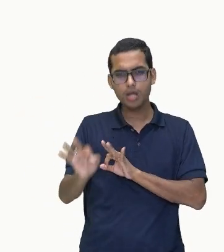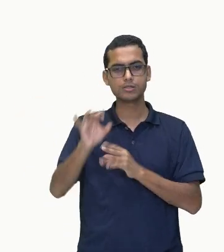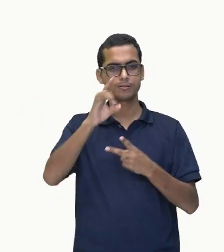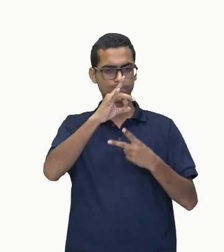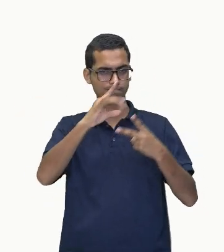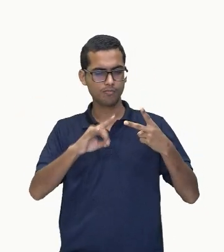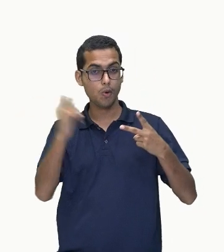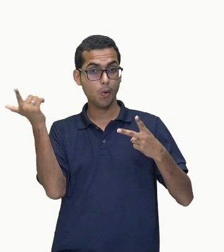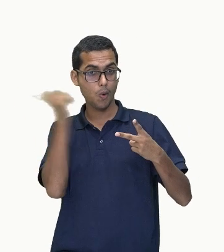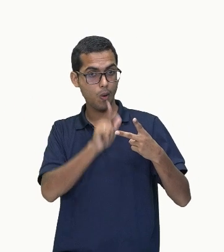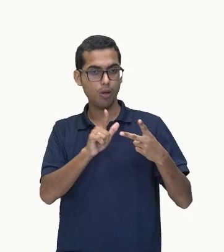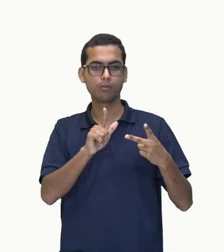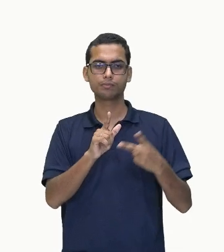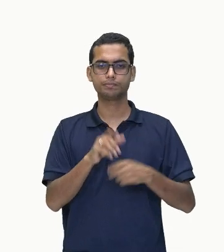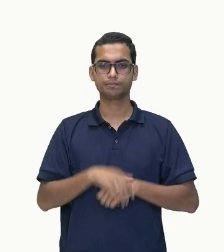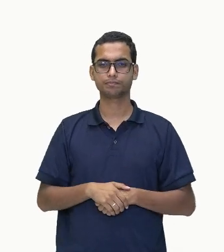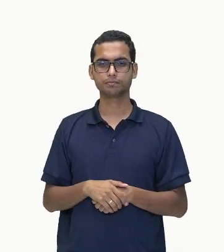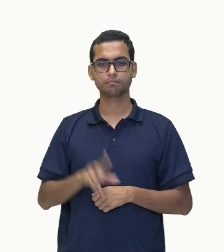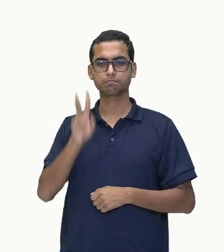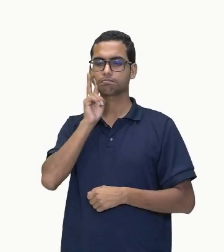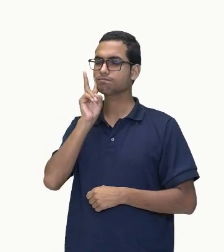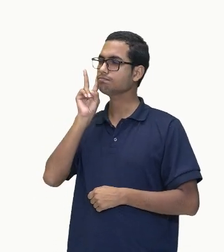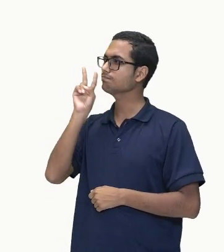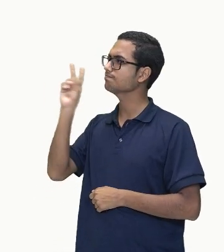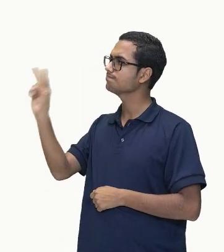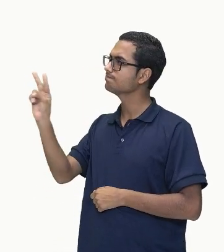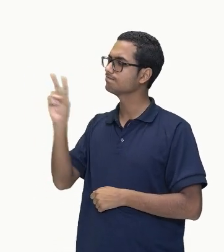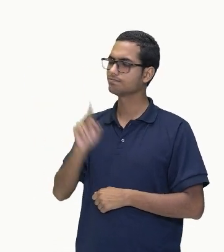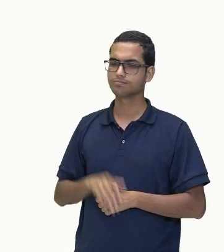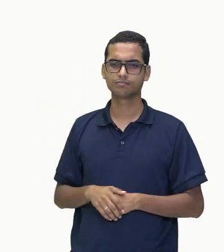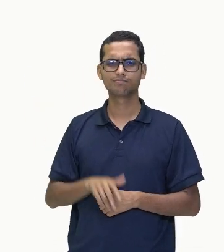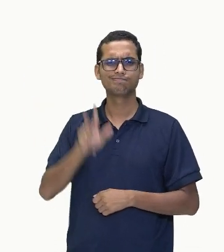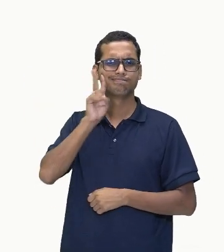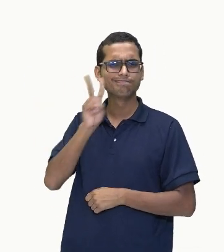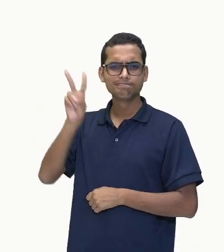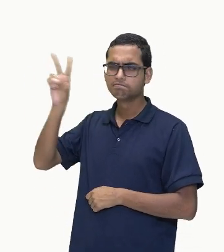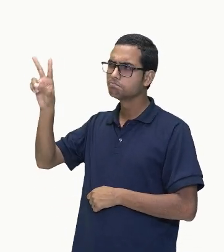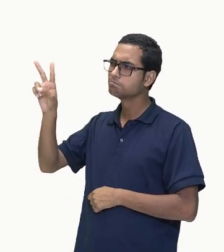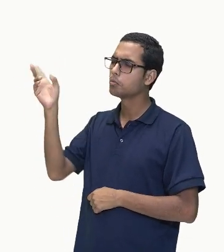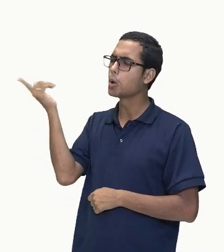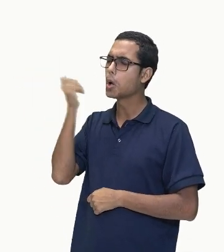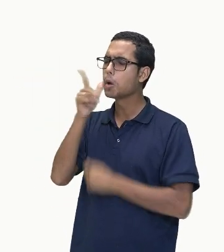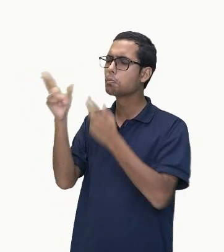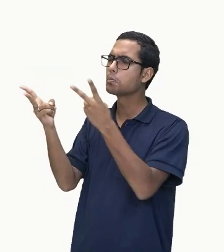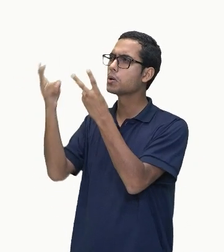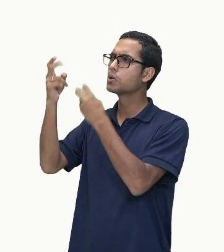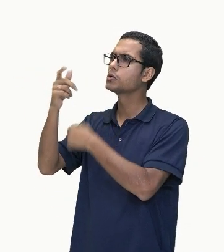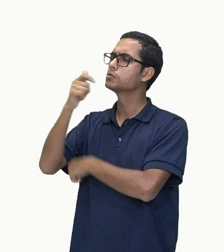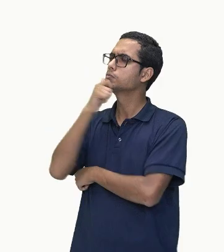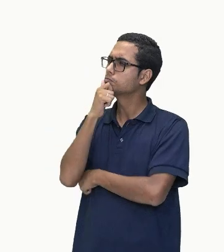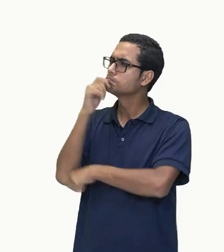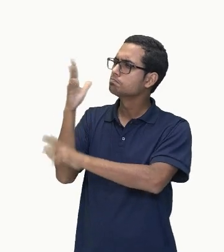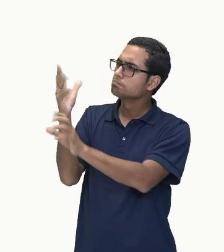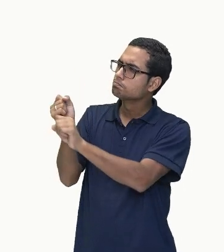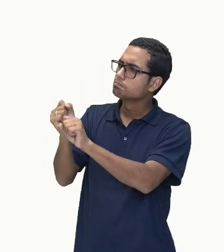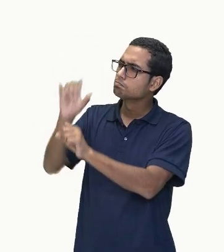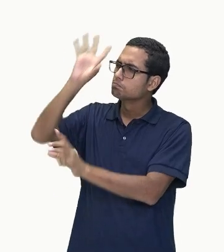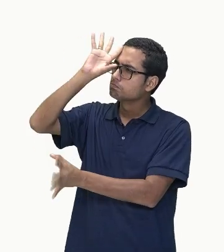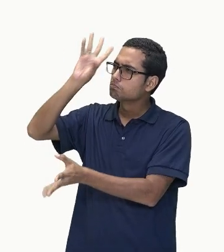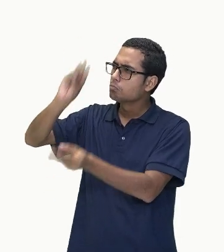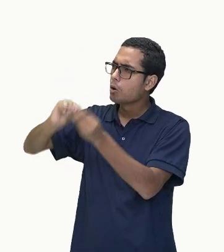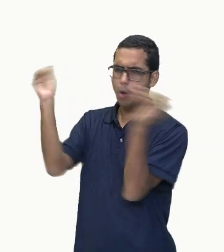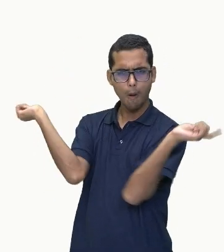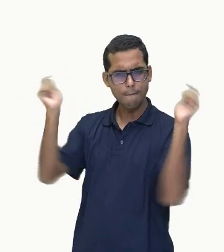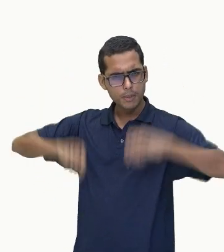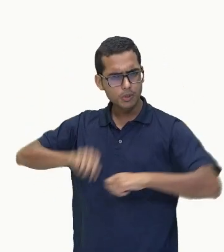bem. Olhando assim, a gente consegue, chegar a uma conclusão? Será